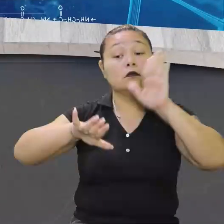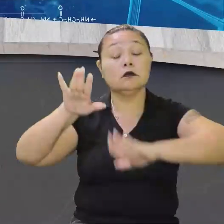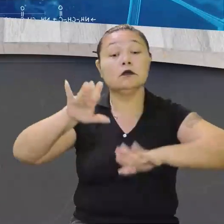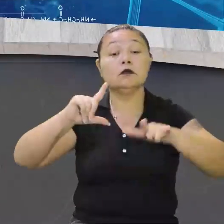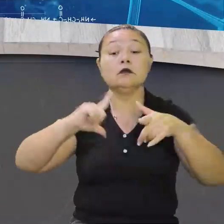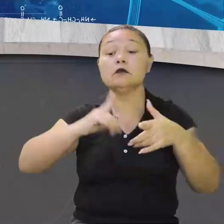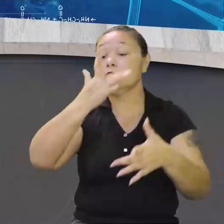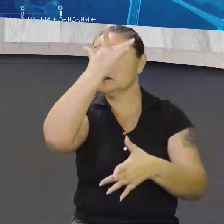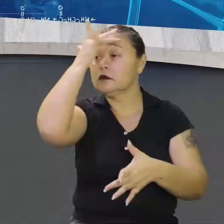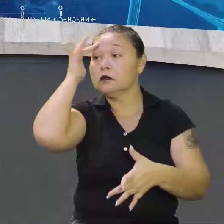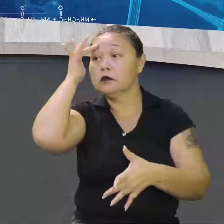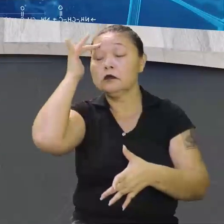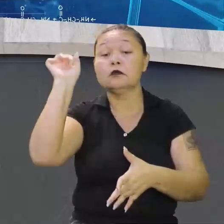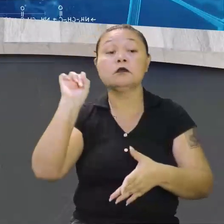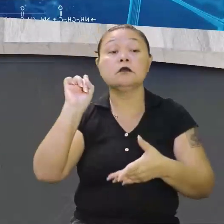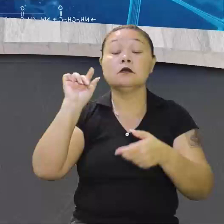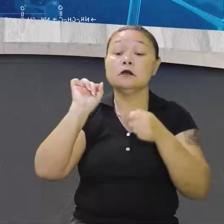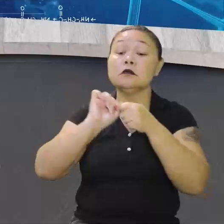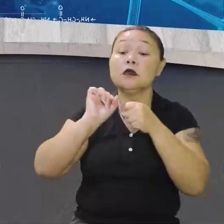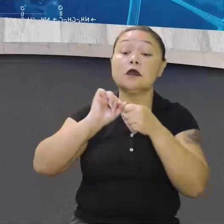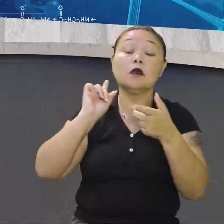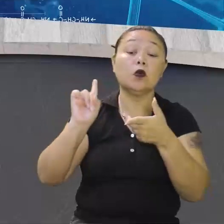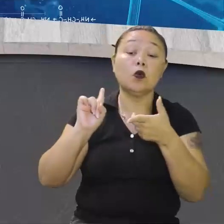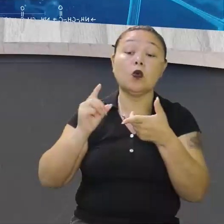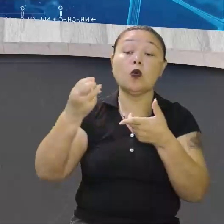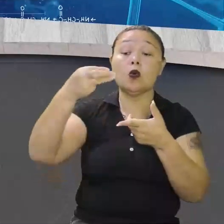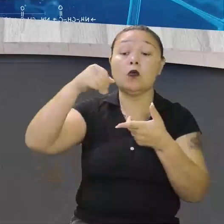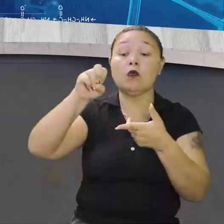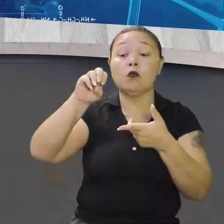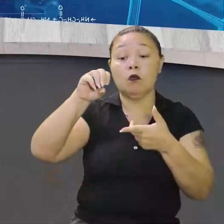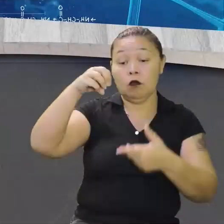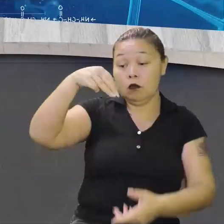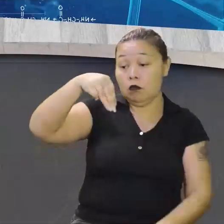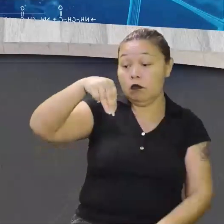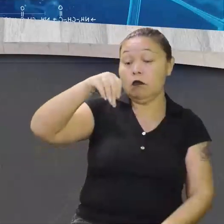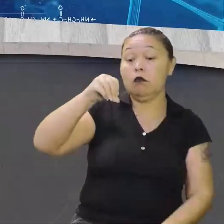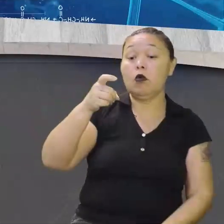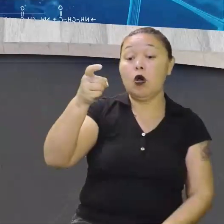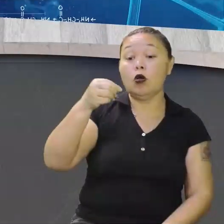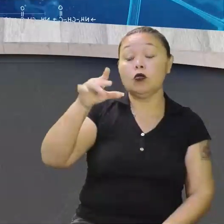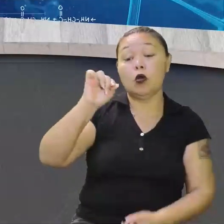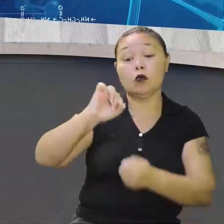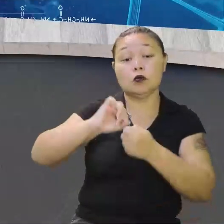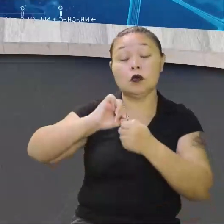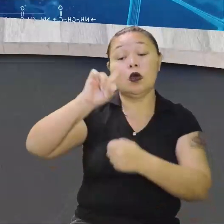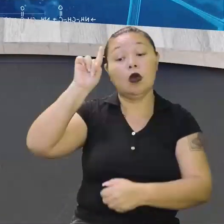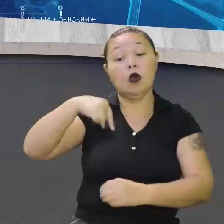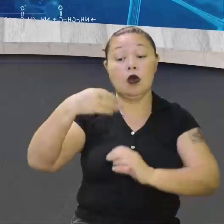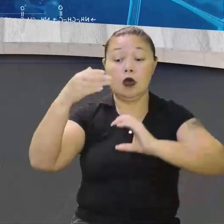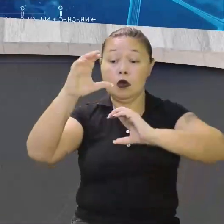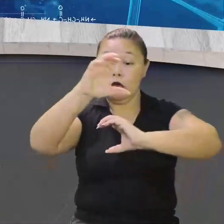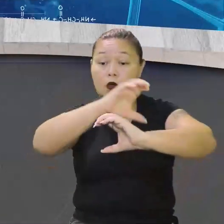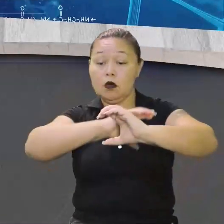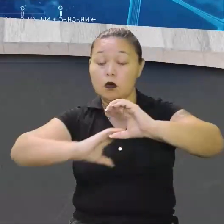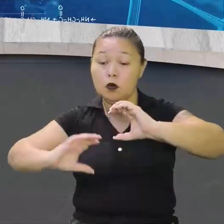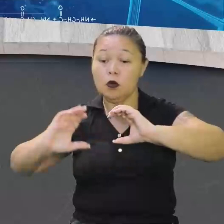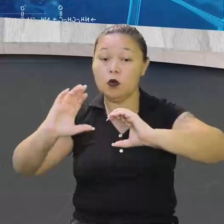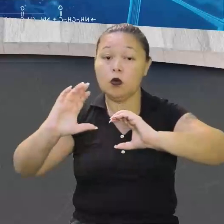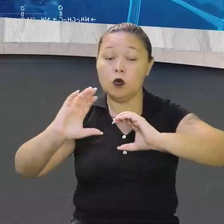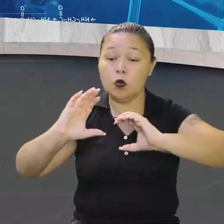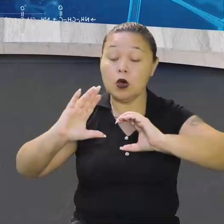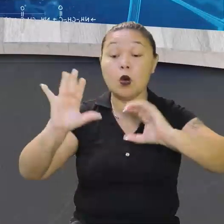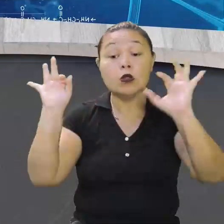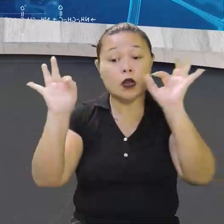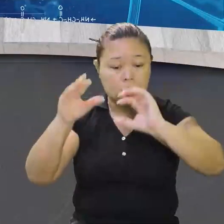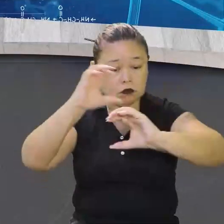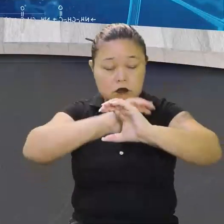para as pessoas, produzindo o quê? Monóxido de carbono. Monóxido de carbono é CO. Uma combustão, quando é